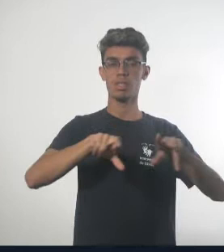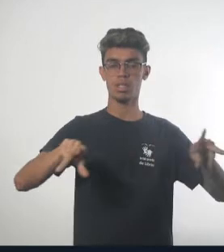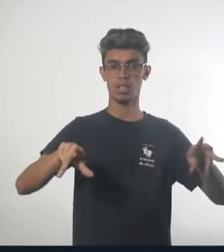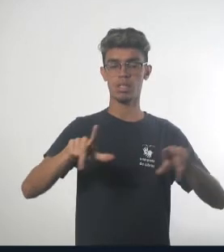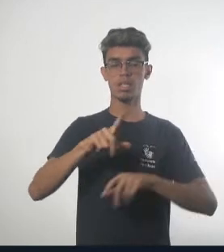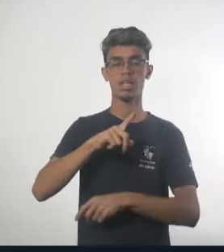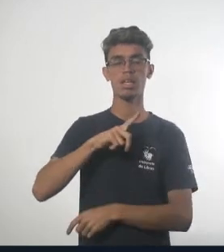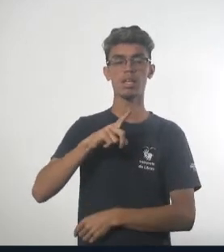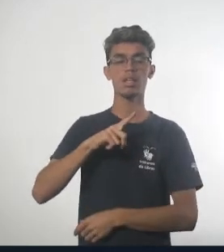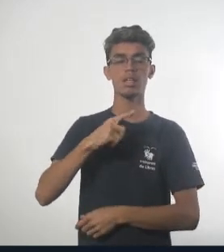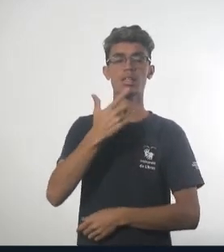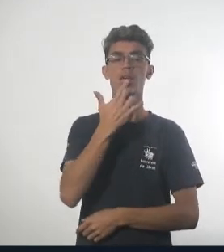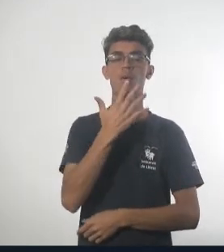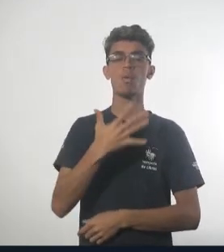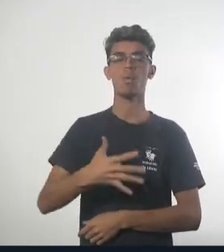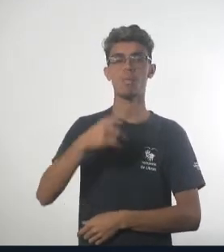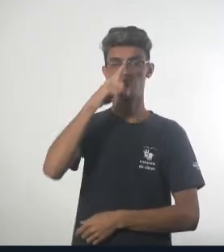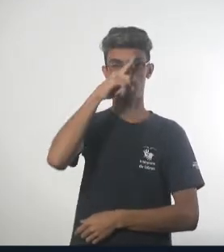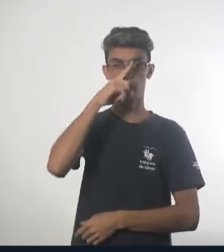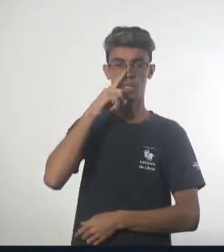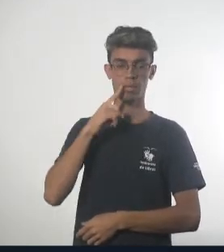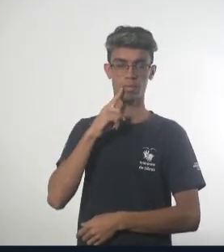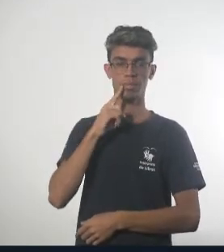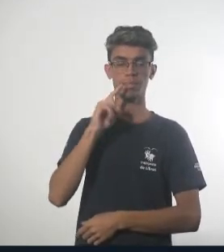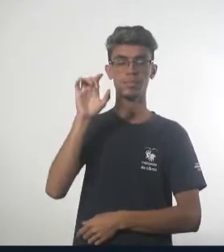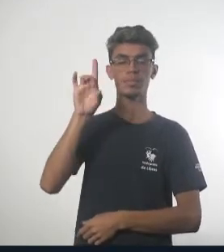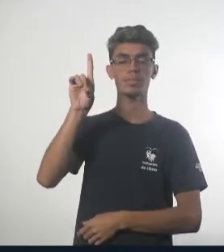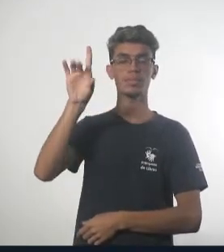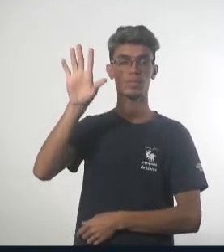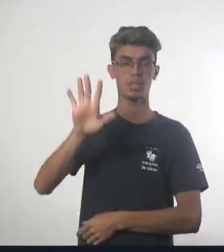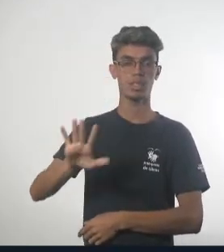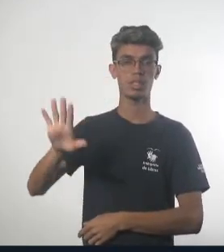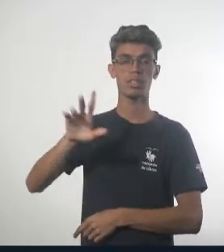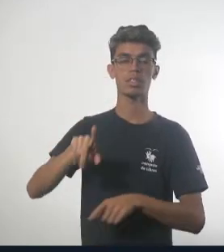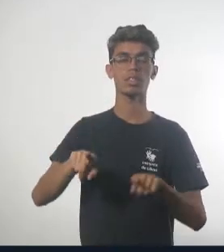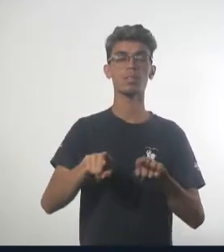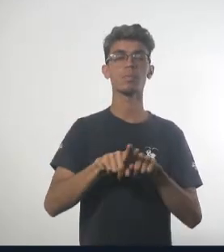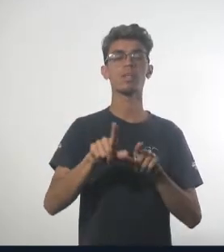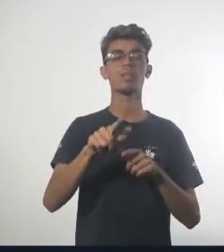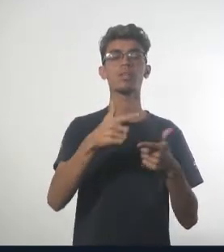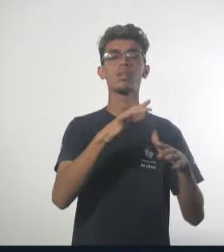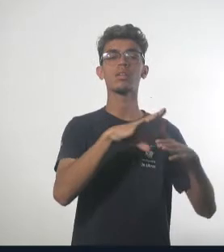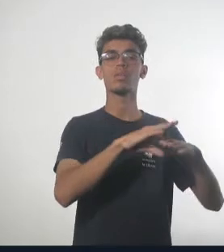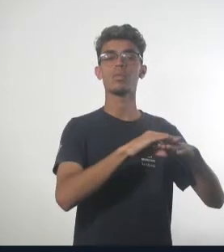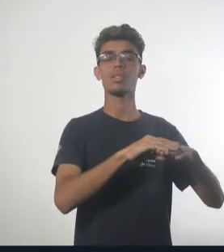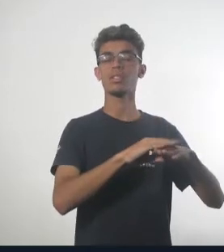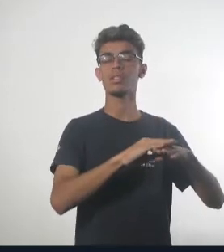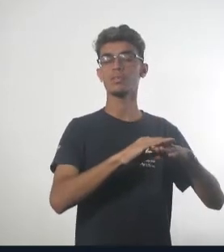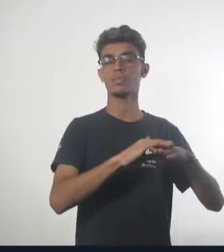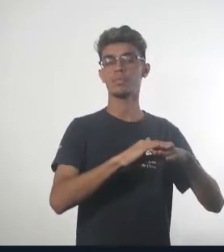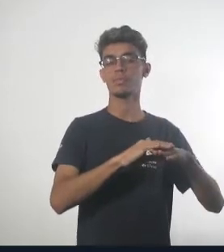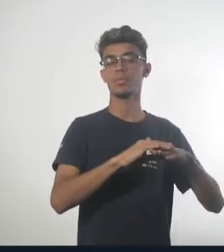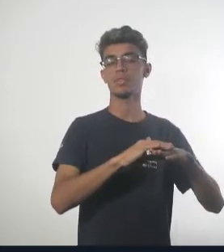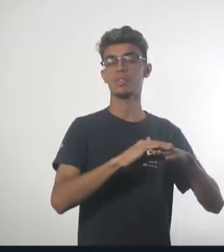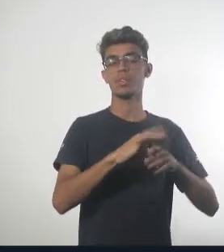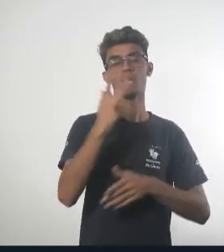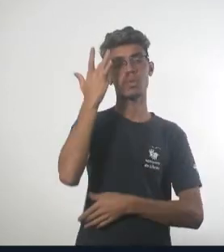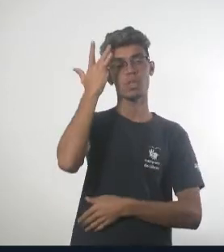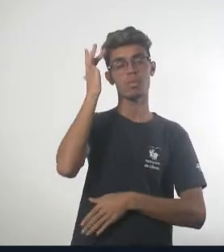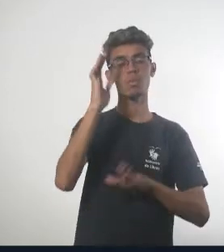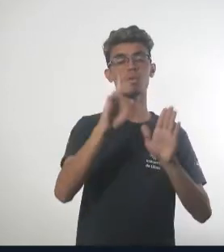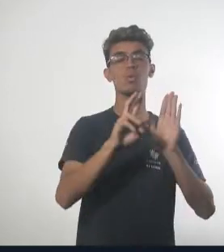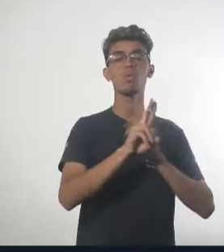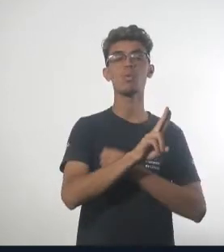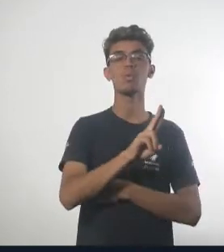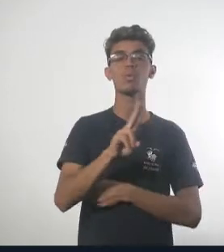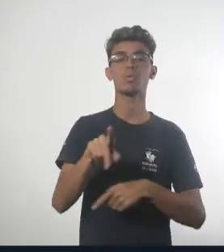aparecem em amarelo nesse gráfico da direita, e também das SRAGs não especificadas, que aparecem em cinza. Em relação aos casos de Covid